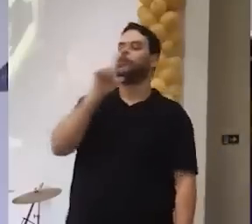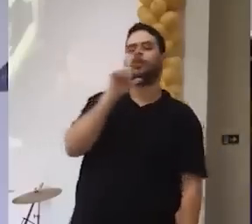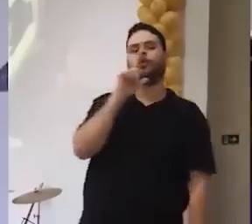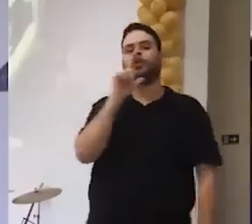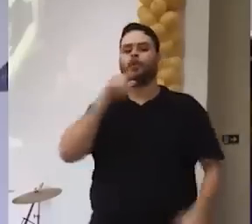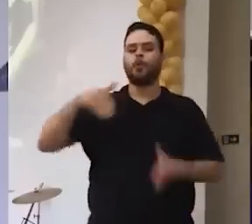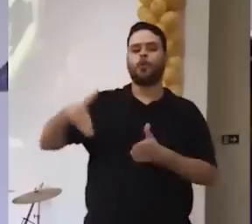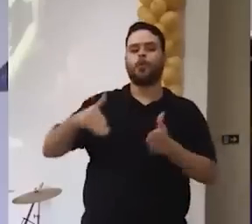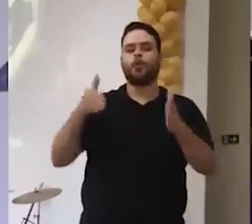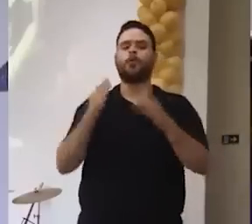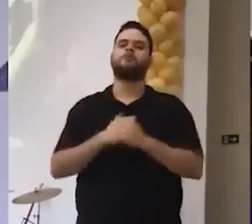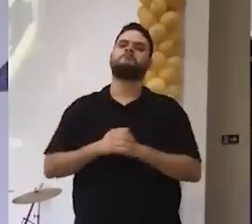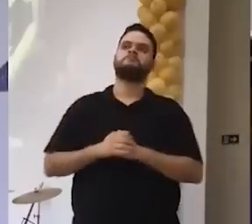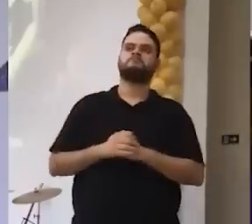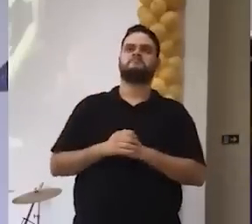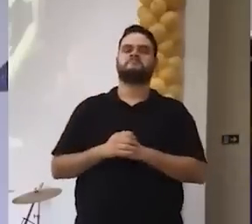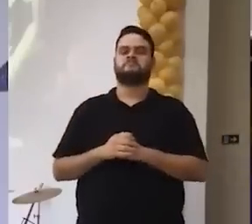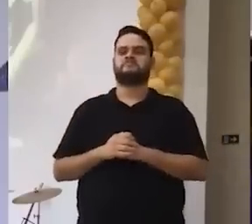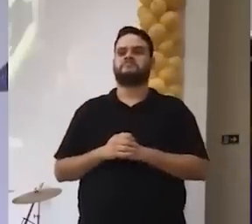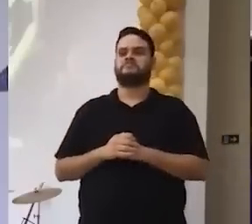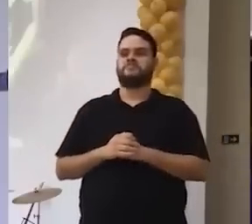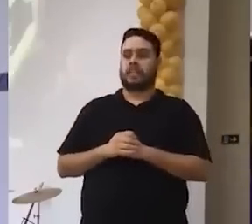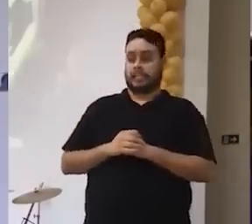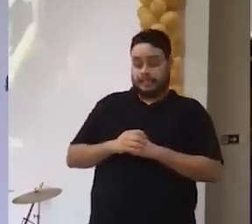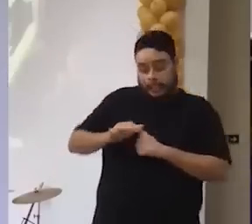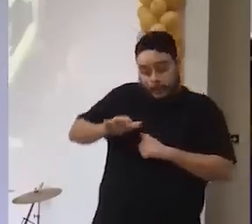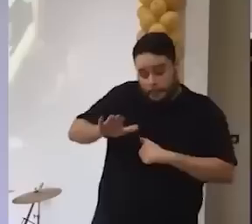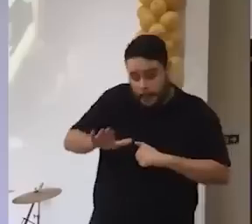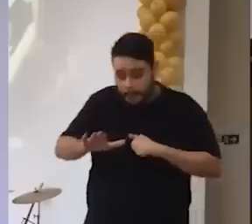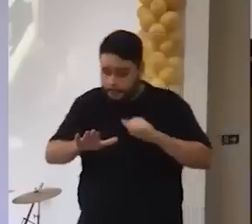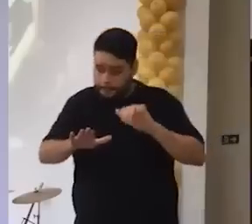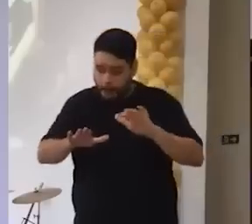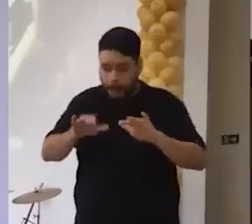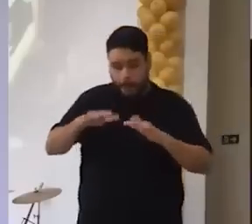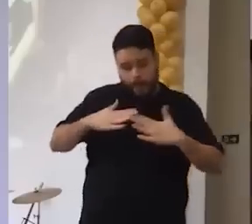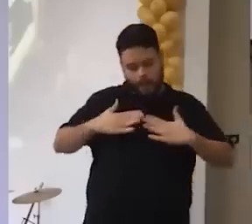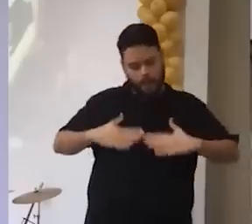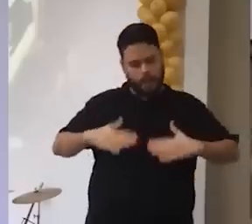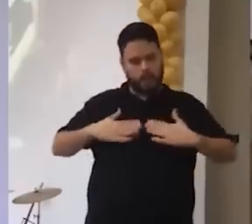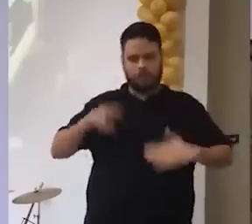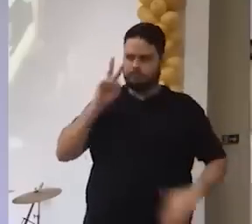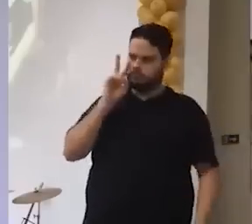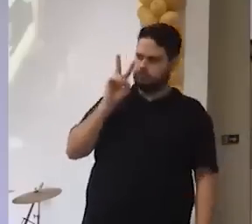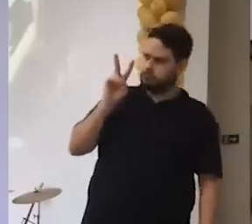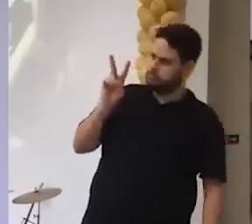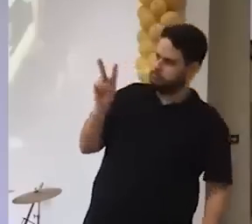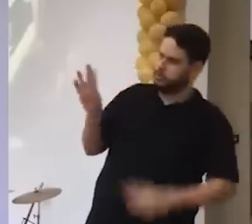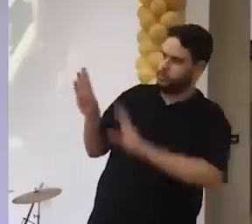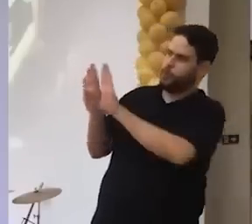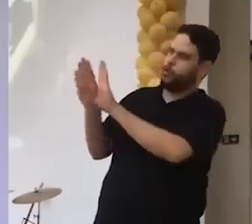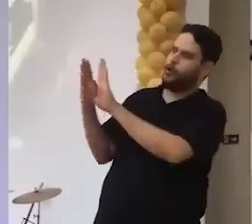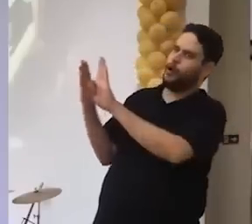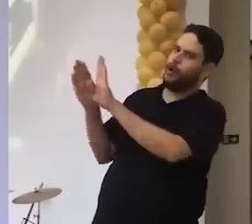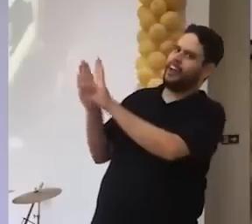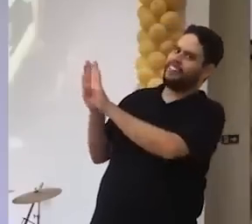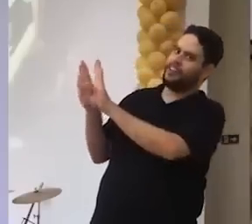pés para não acordar ninguém, de repente eu estou passando e vejo a porta do quarto de um colega